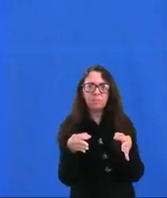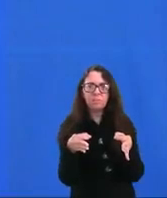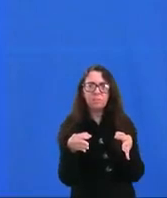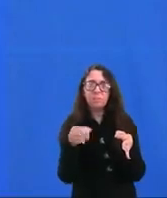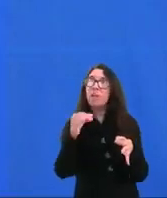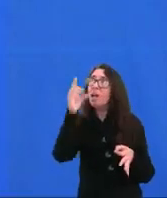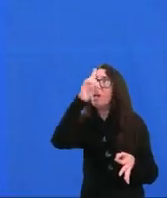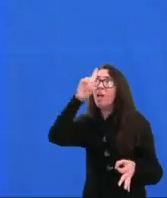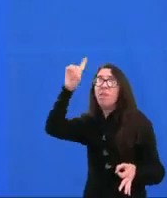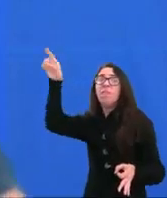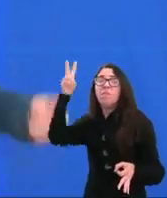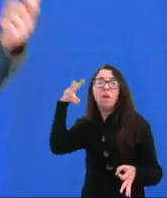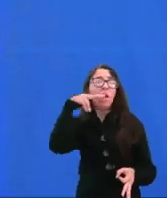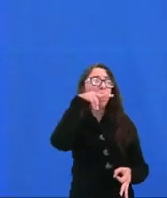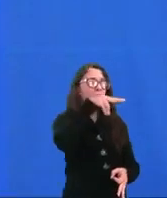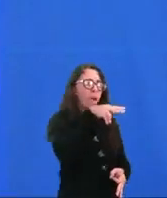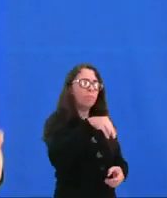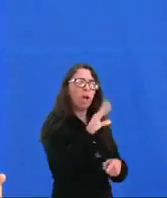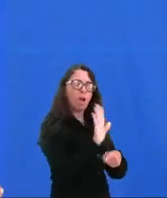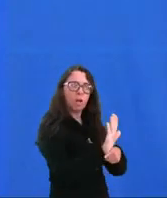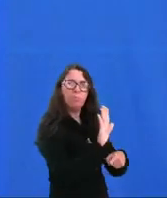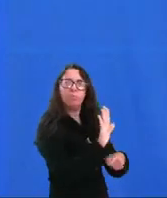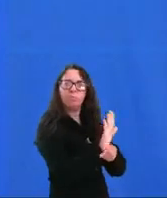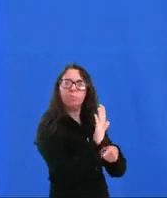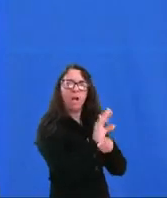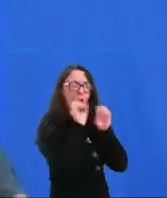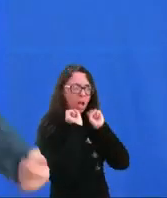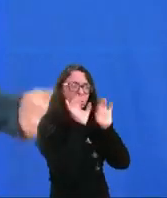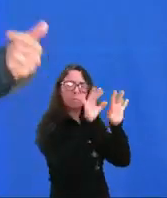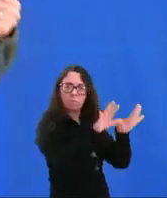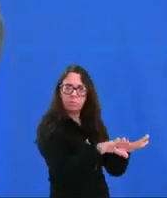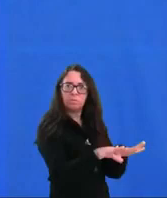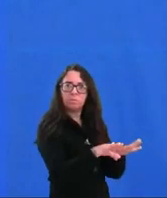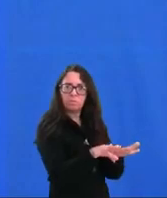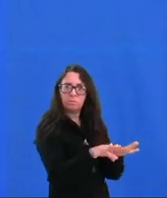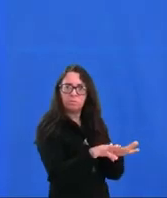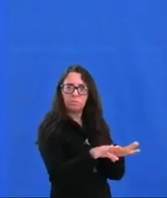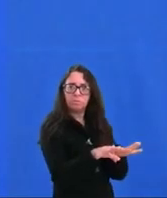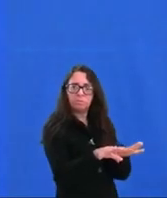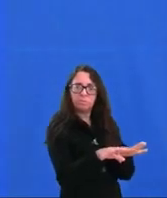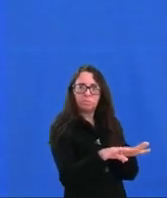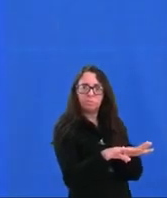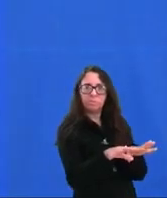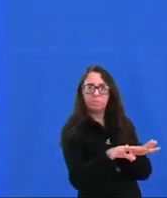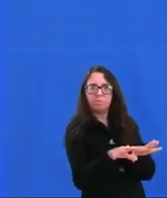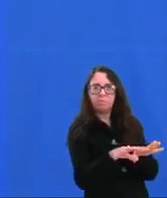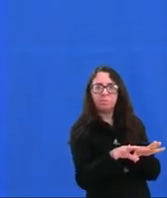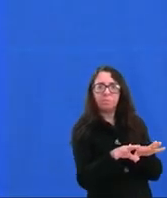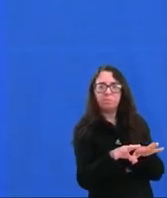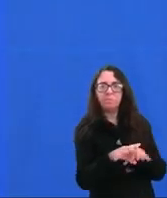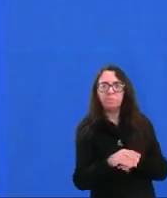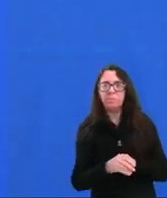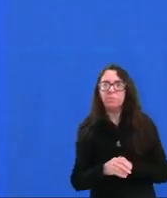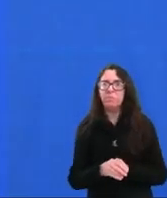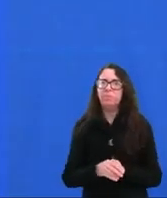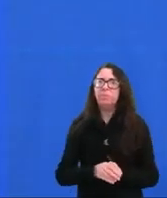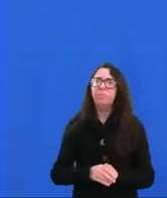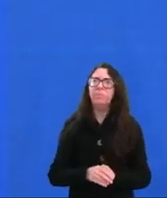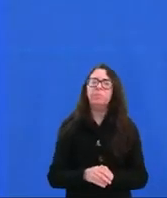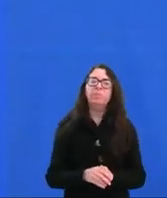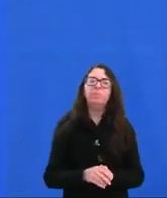Santo, pelo pastor, pelos outros líderes e pelos outros membros da igreja. Amado, a